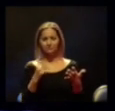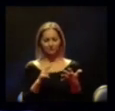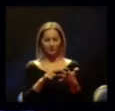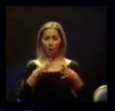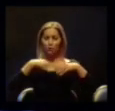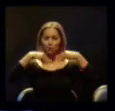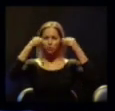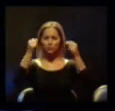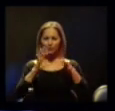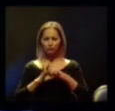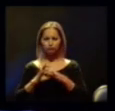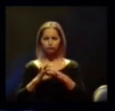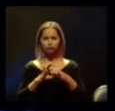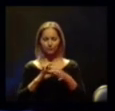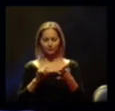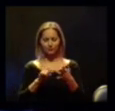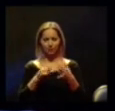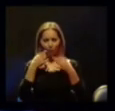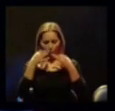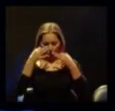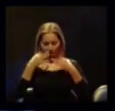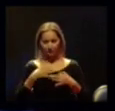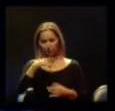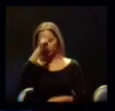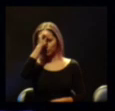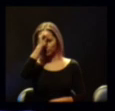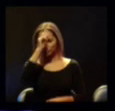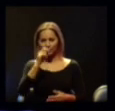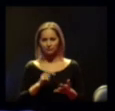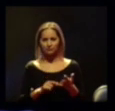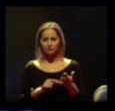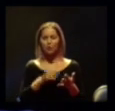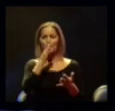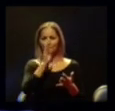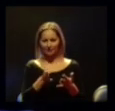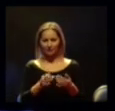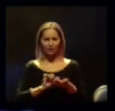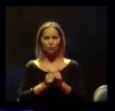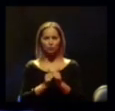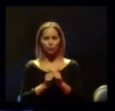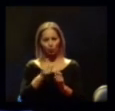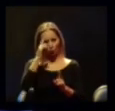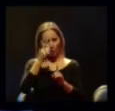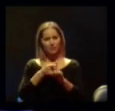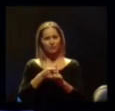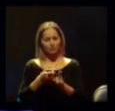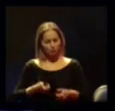espírito e sentimento de união, correção e respeito, praticar desporto em prol da